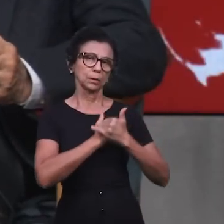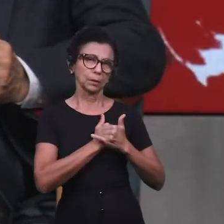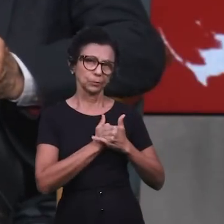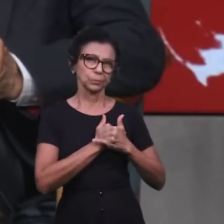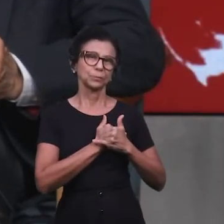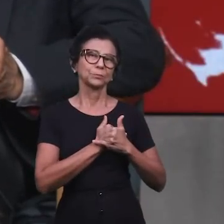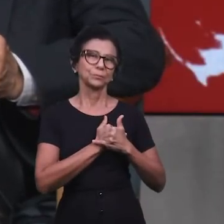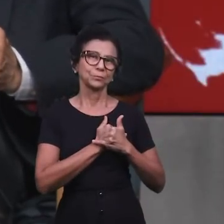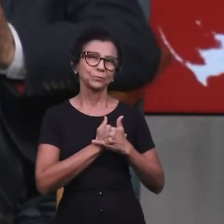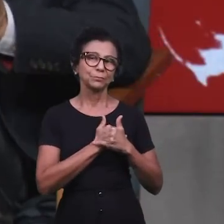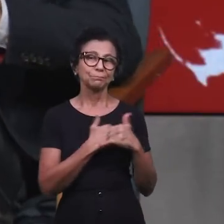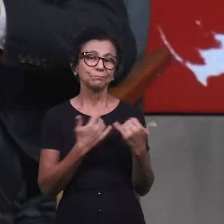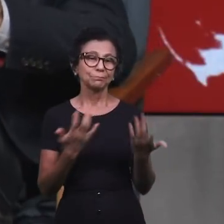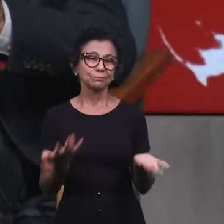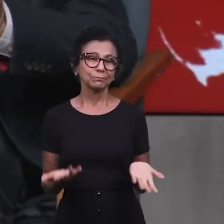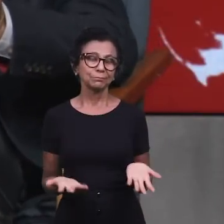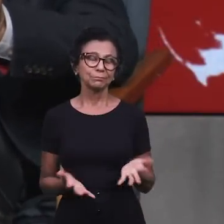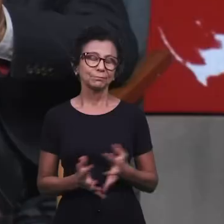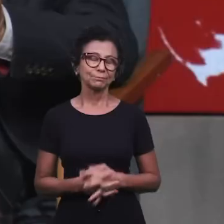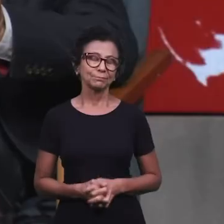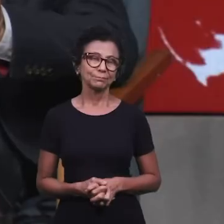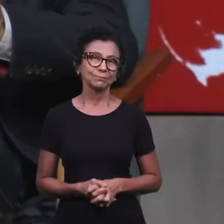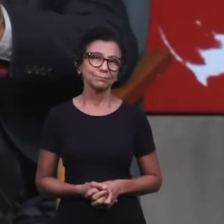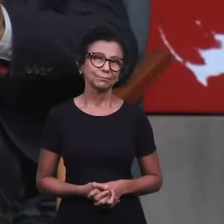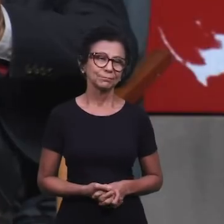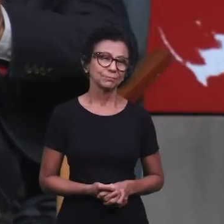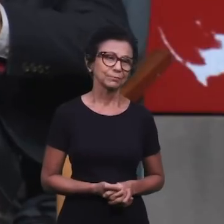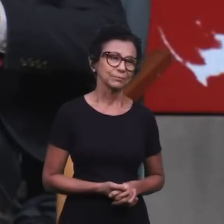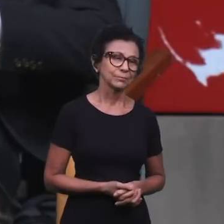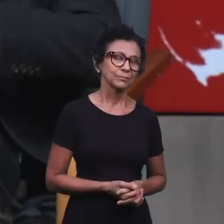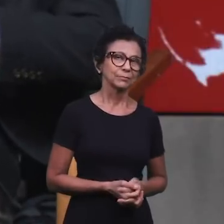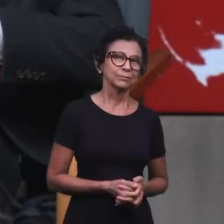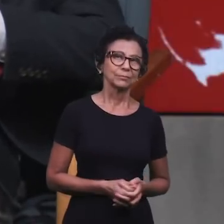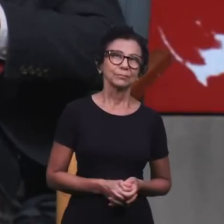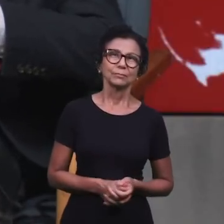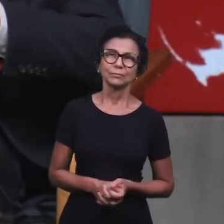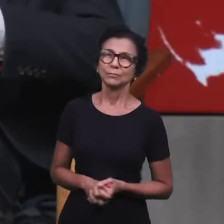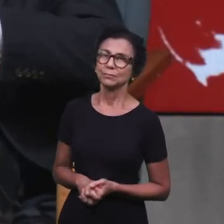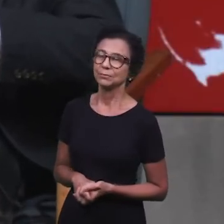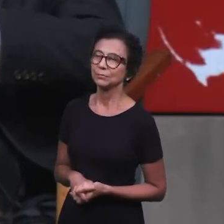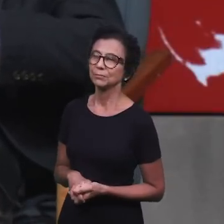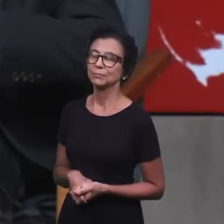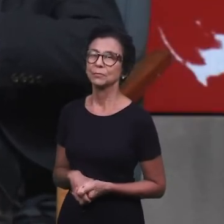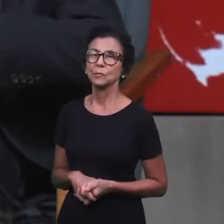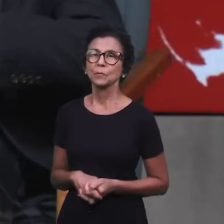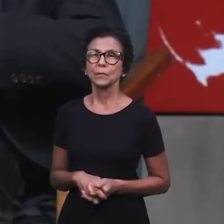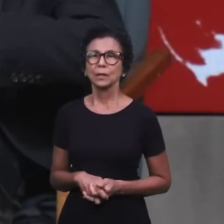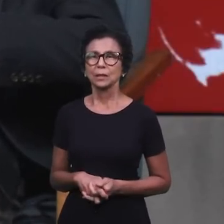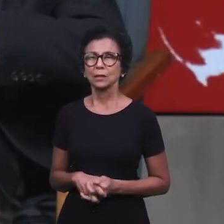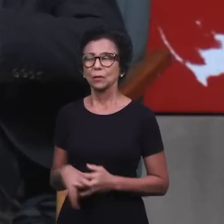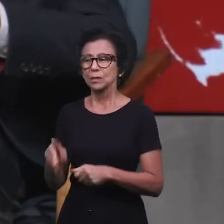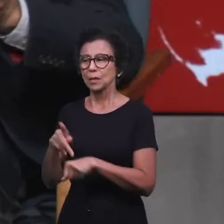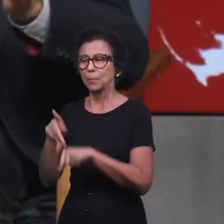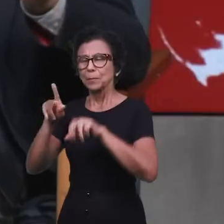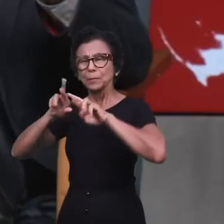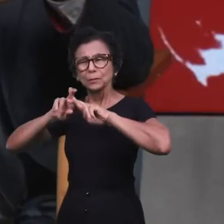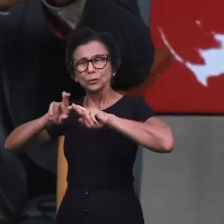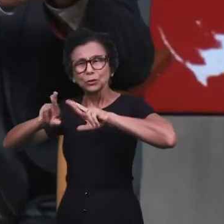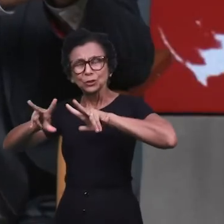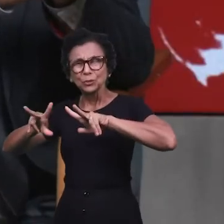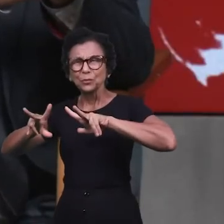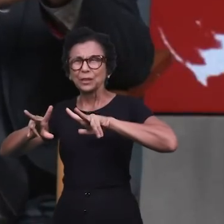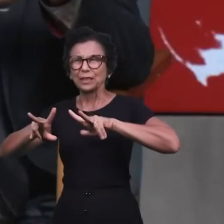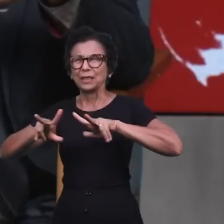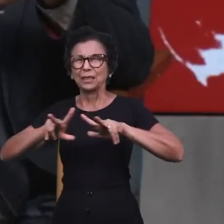pecado. Enfim, a Páscoa ali muda totalmente. Sai todo